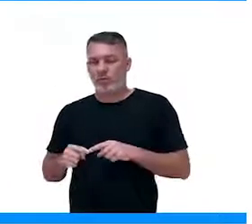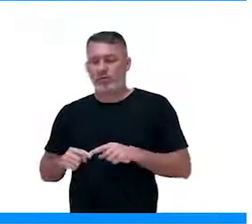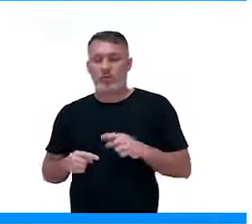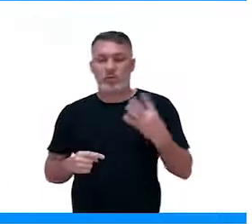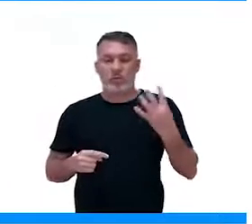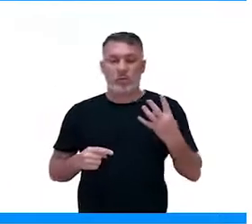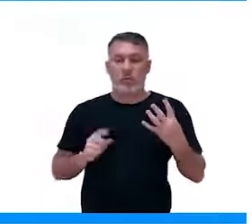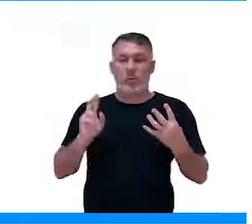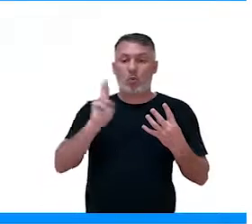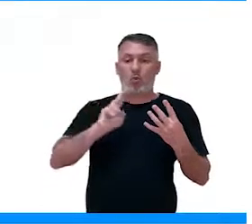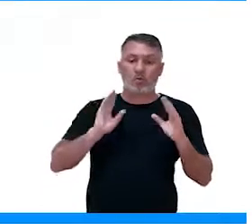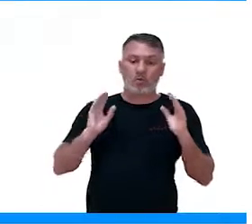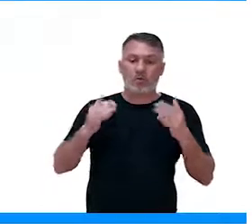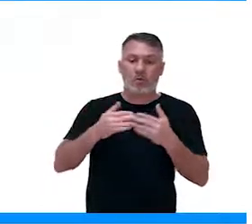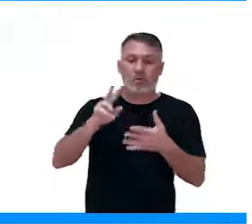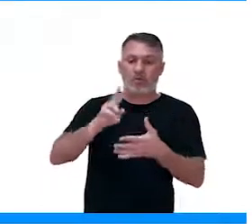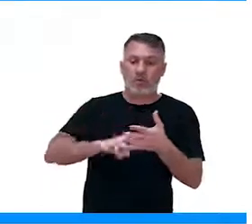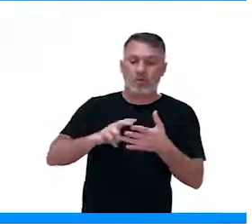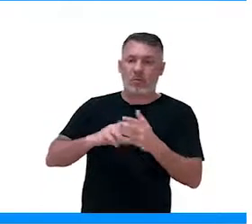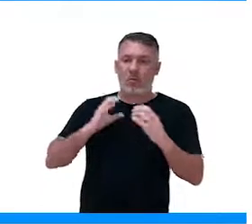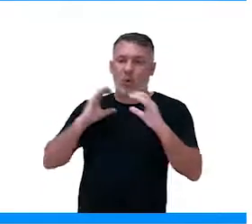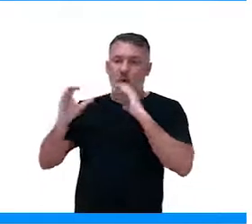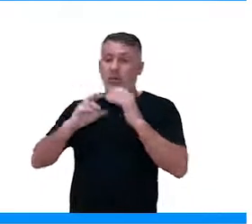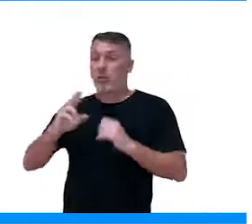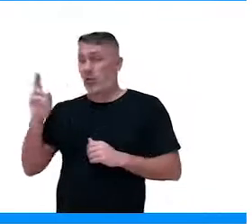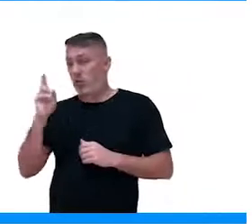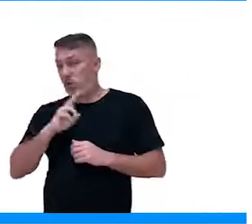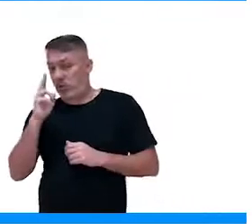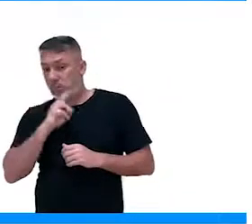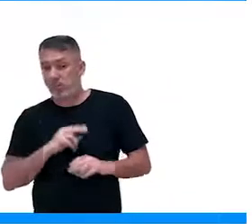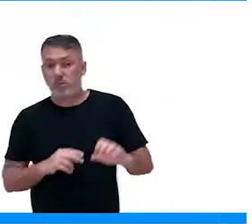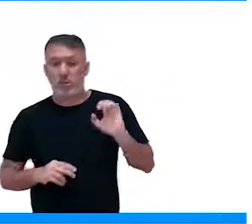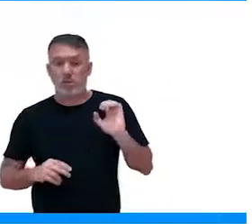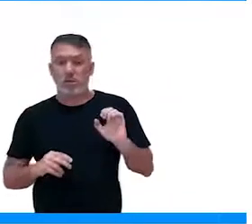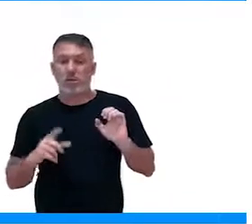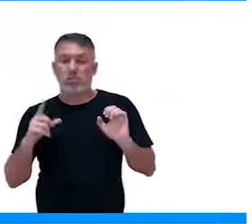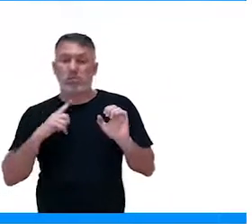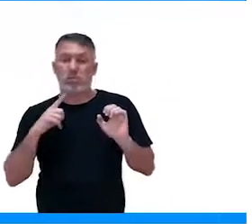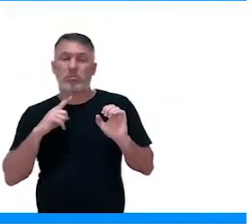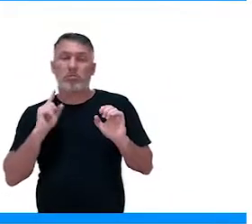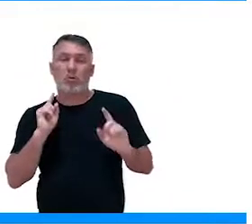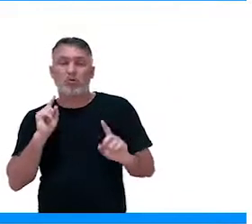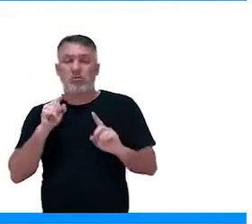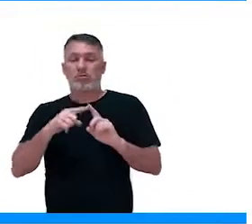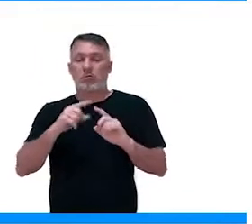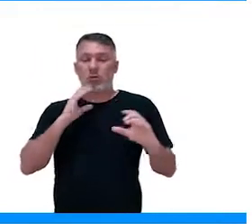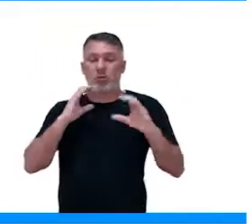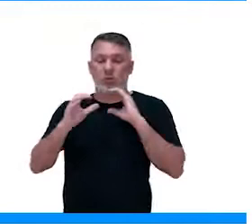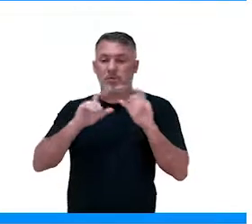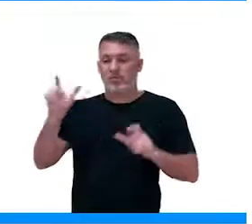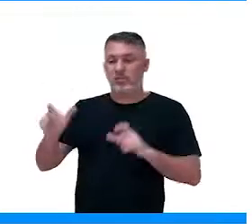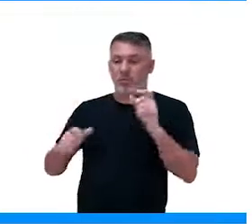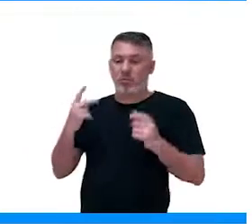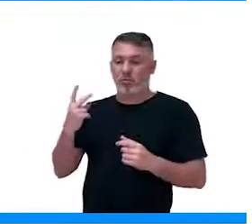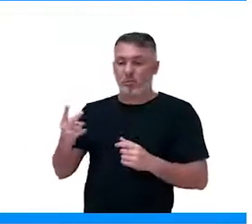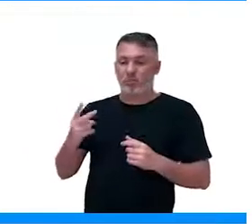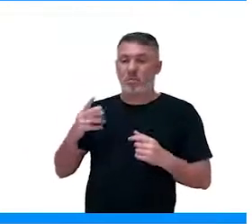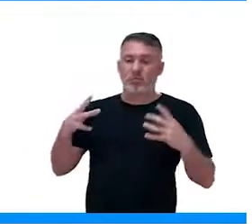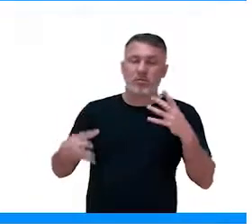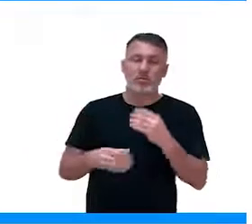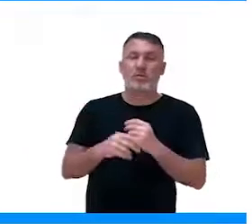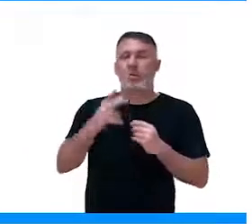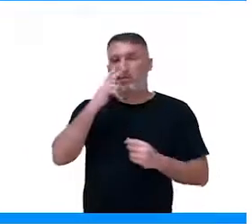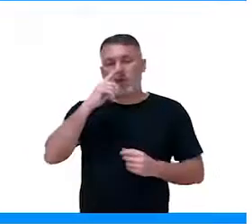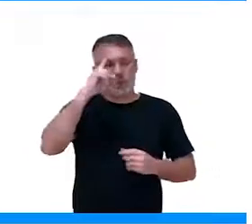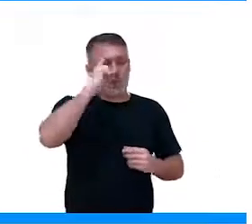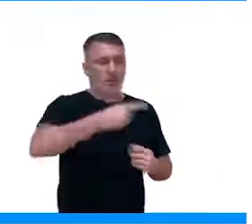um vocábulo específico para situações comunicativas de emergência. E a intenção comunicativa dos personagens, a de